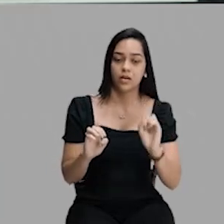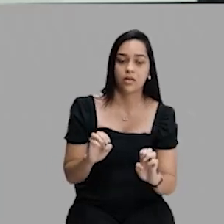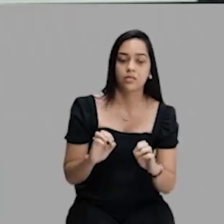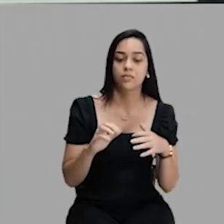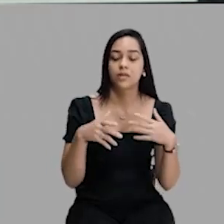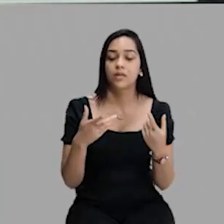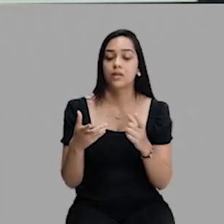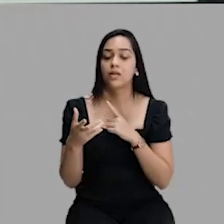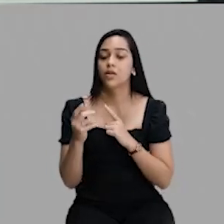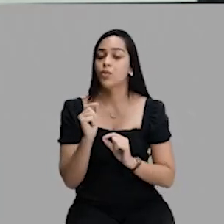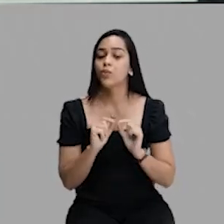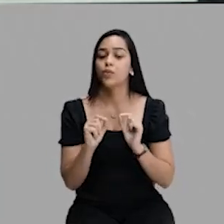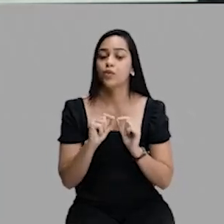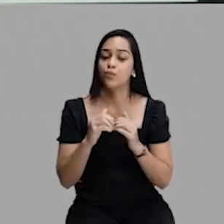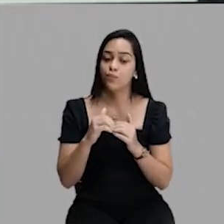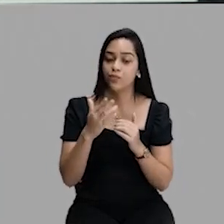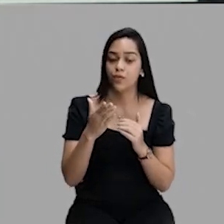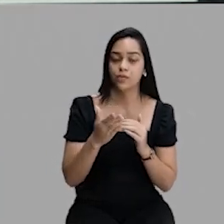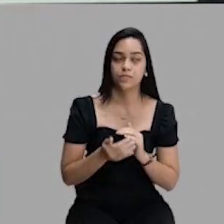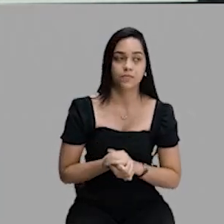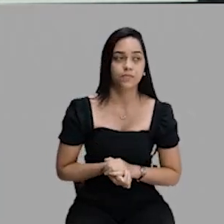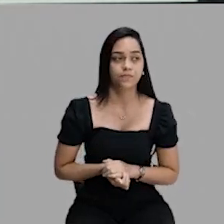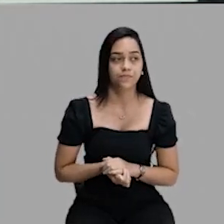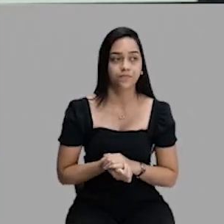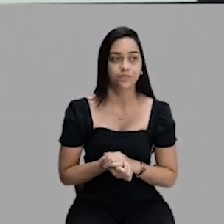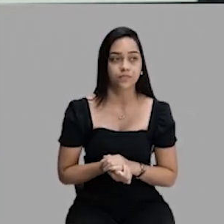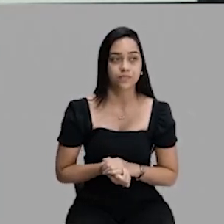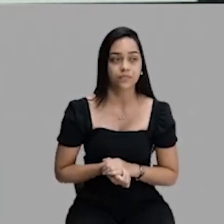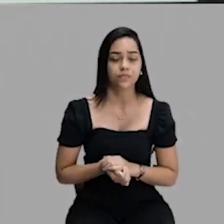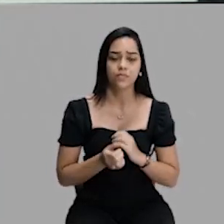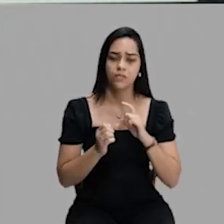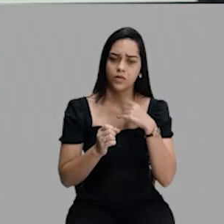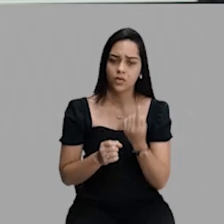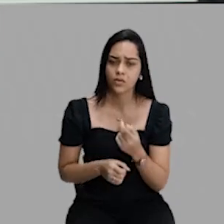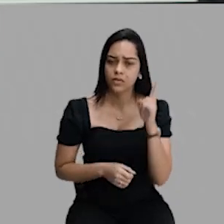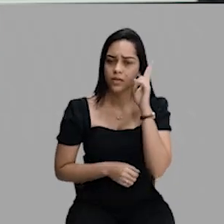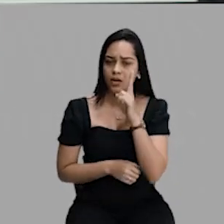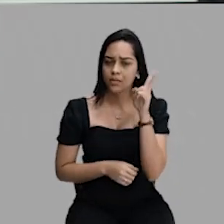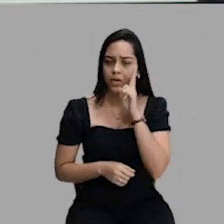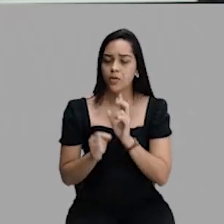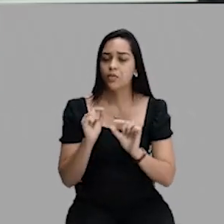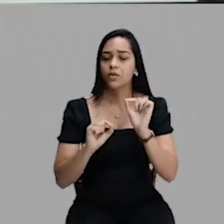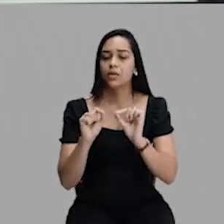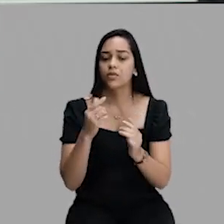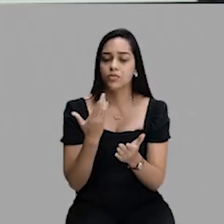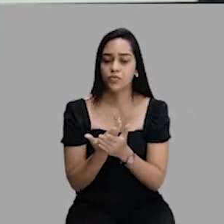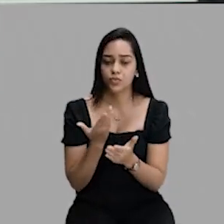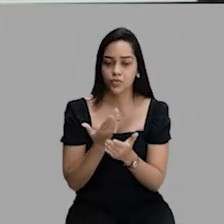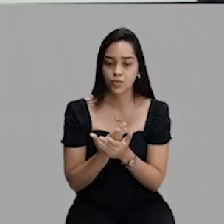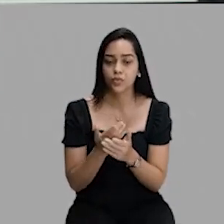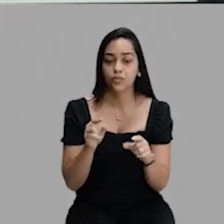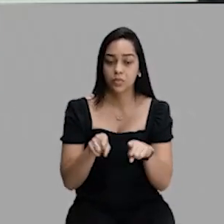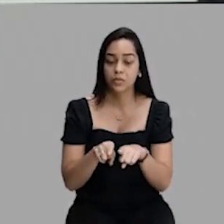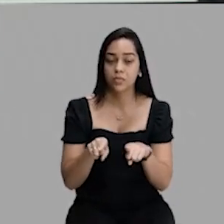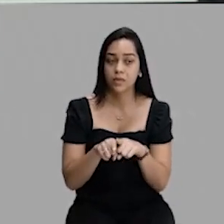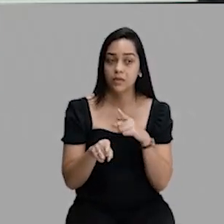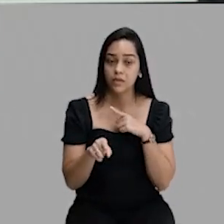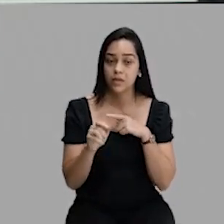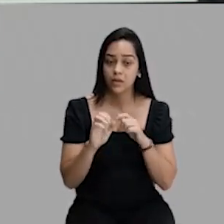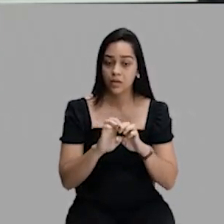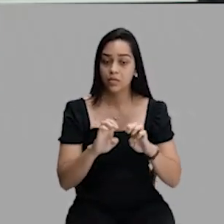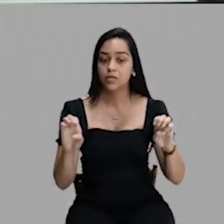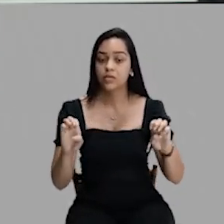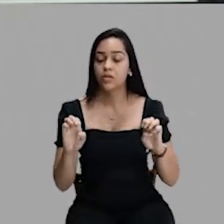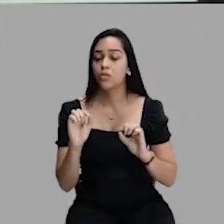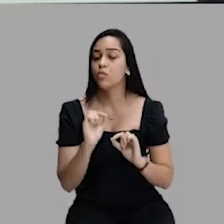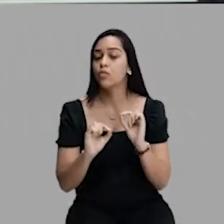quando o centro está fora dos eixos. Tá? Só para a gente lembrar, galera, que a gente já estudou equação da elipse